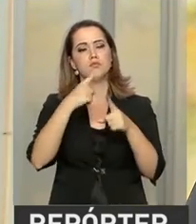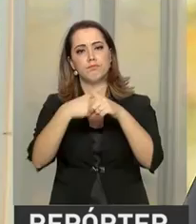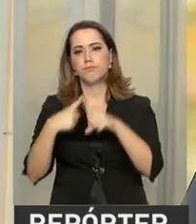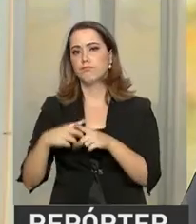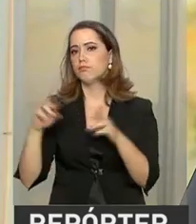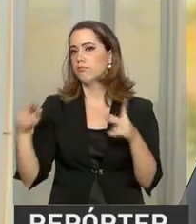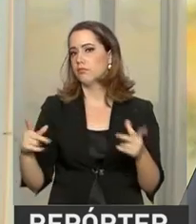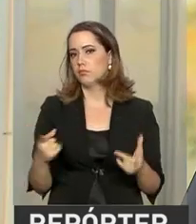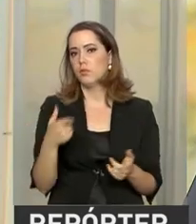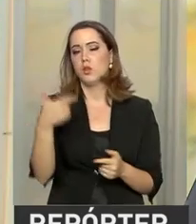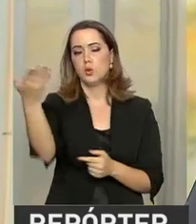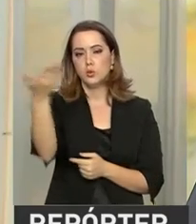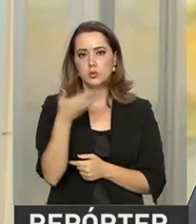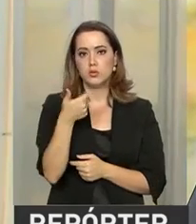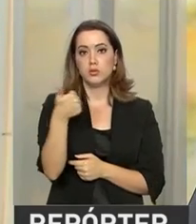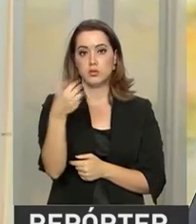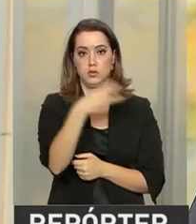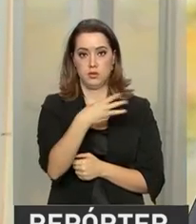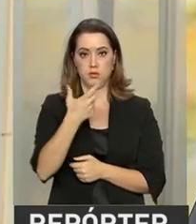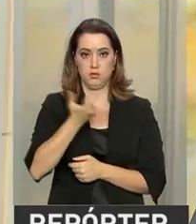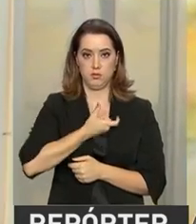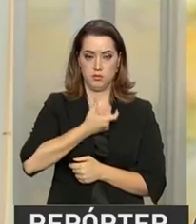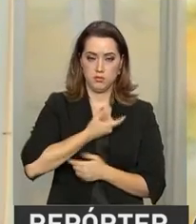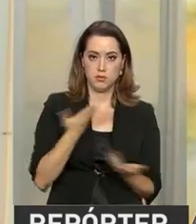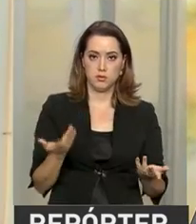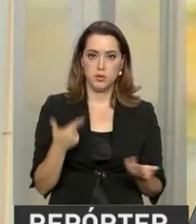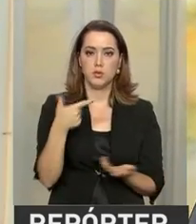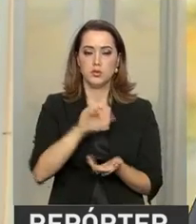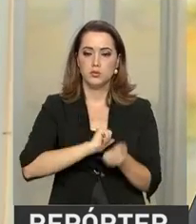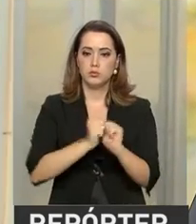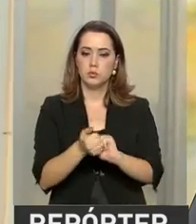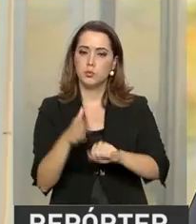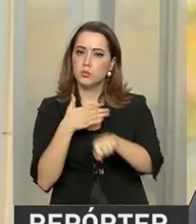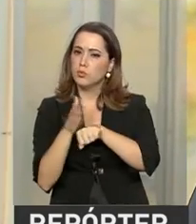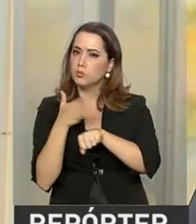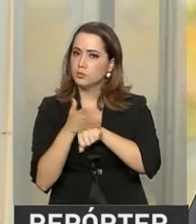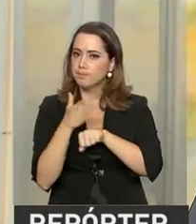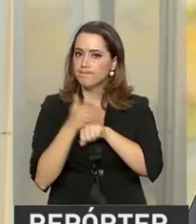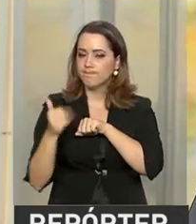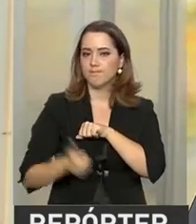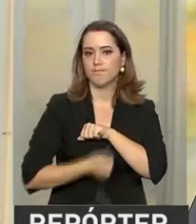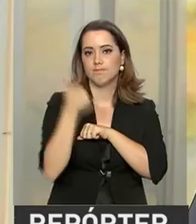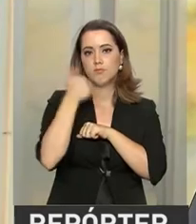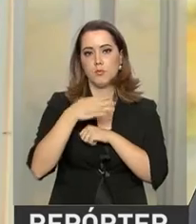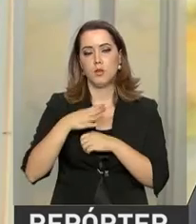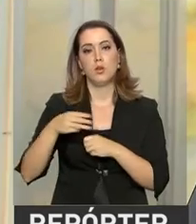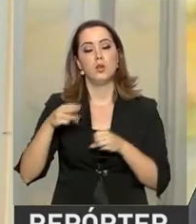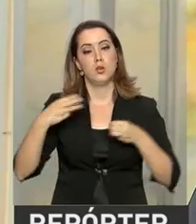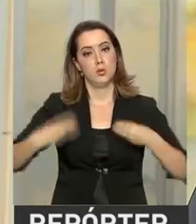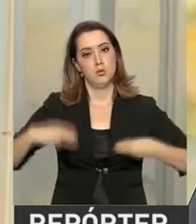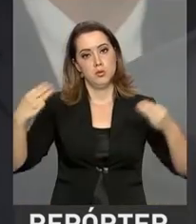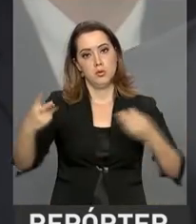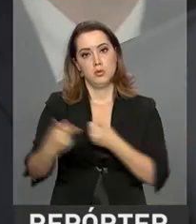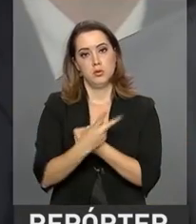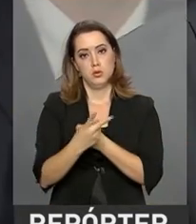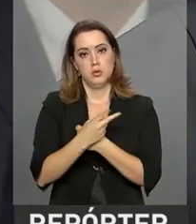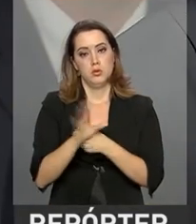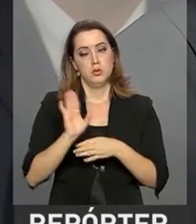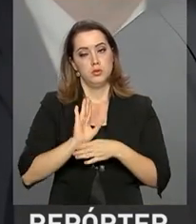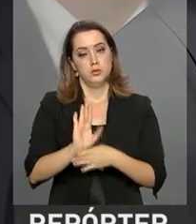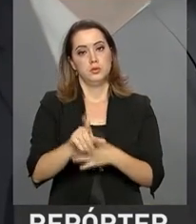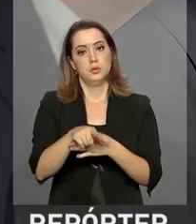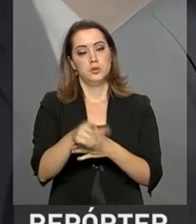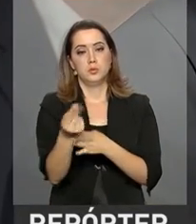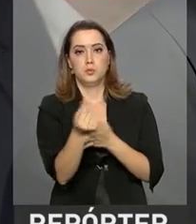medalhas todos fazem parte do programa atletas de alto rendimento do ministério da defesa e recebem apoio financeiro para treinar esse pessoal